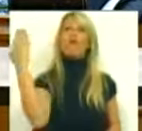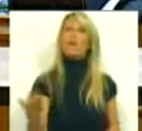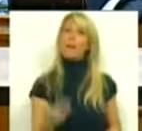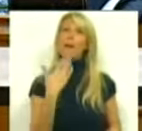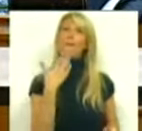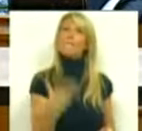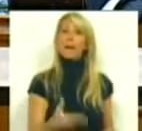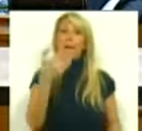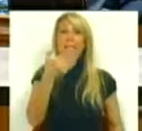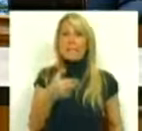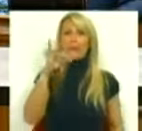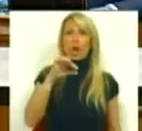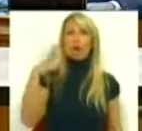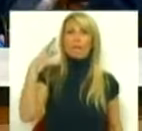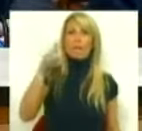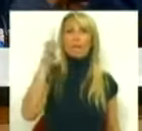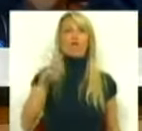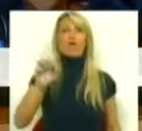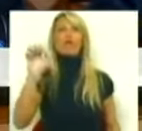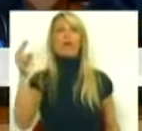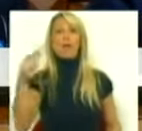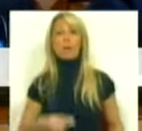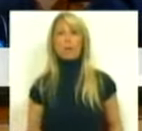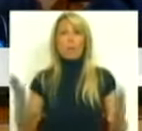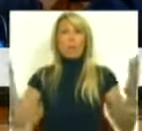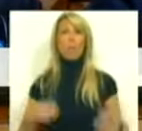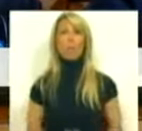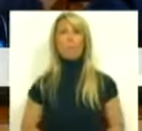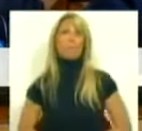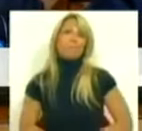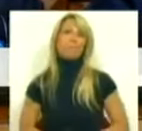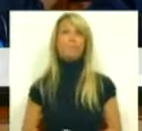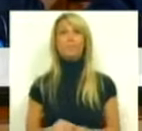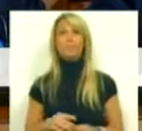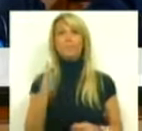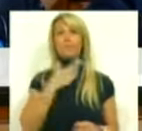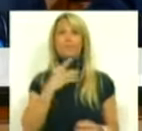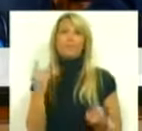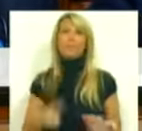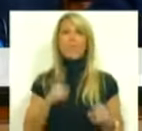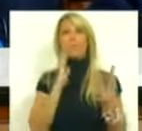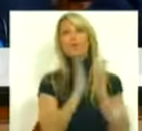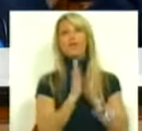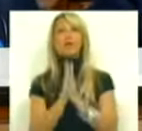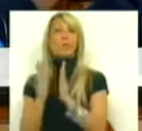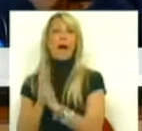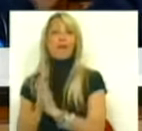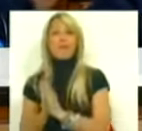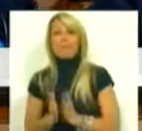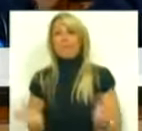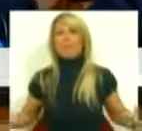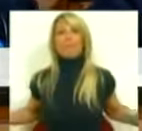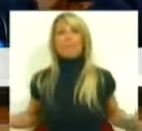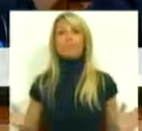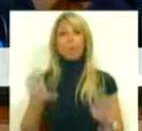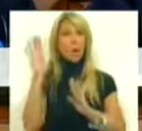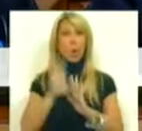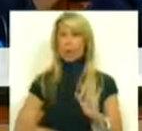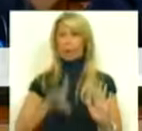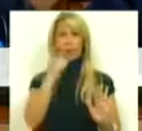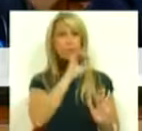pedem 78 mil milhões de euros. Bom, basta somar. Quer dizer, não há condições para